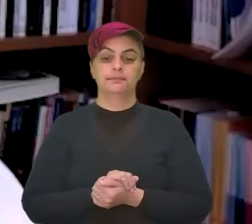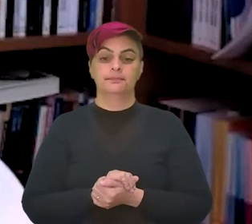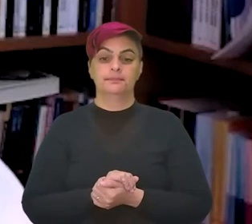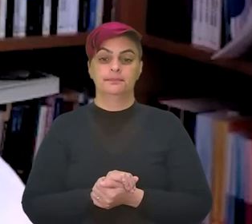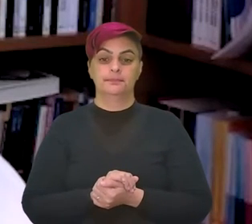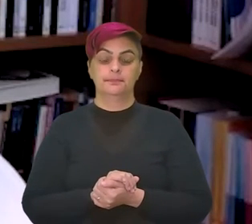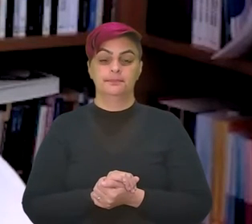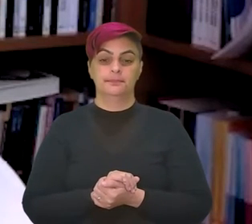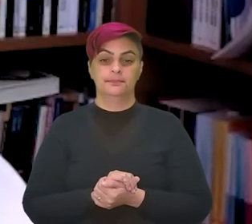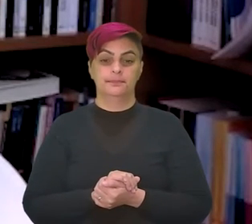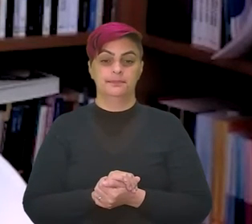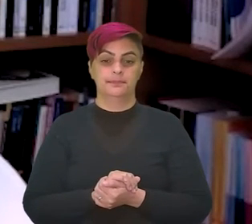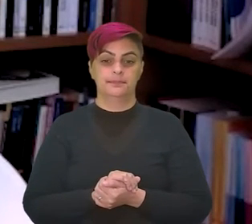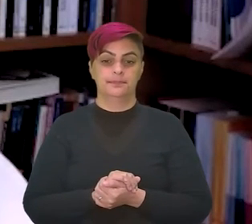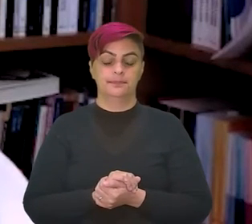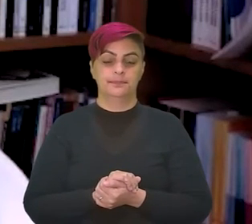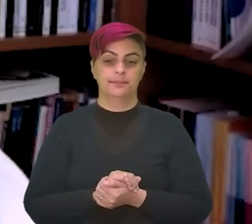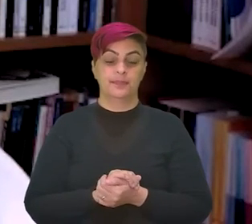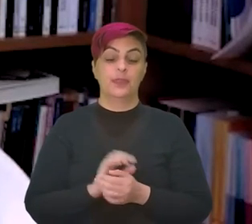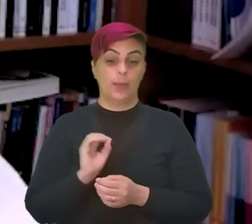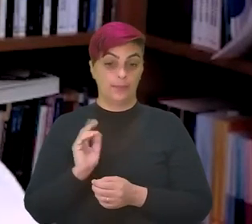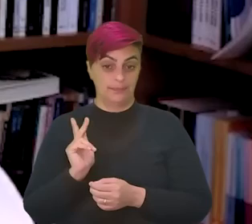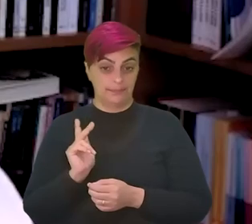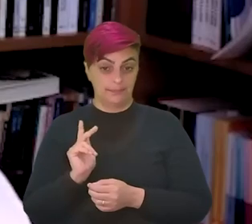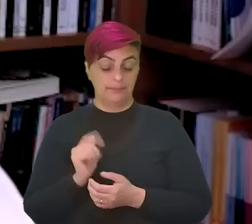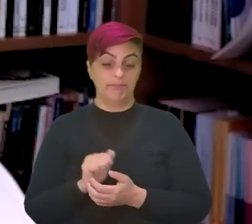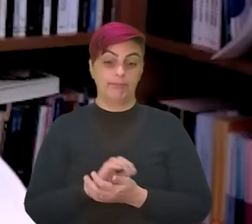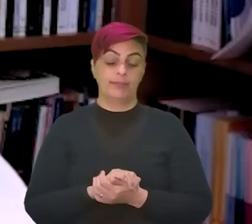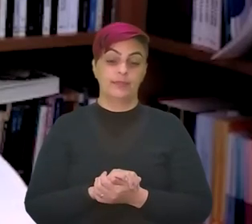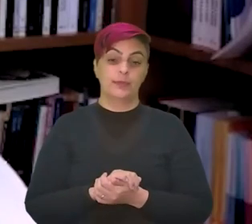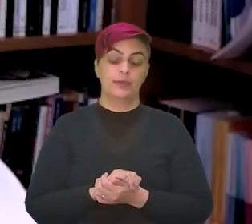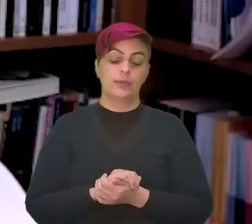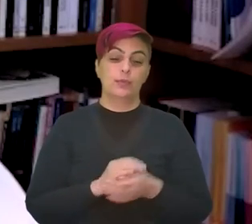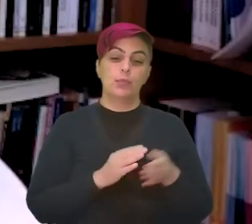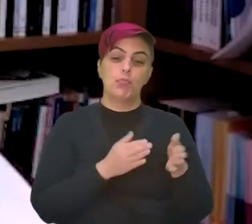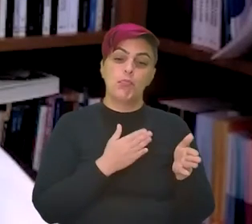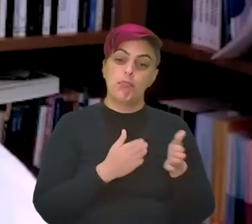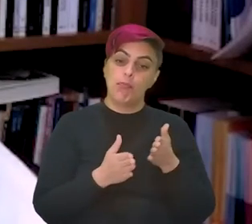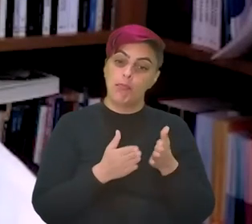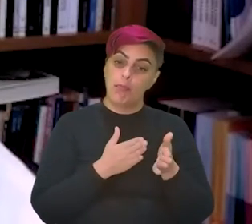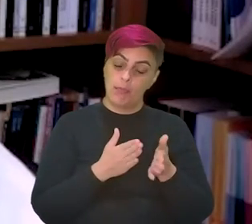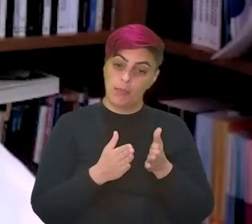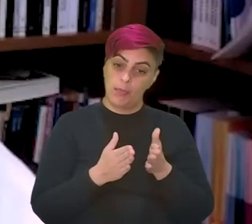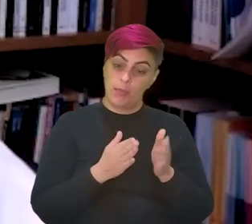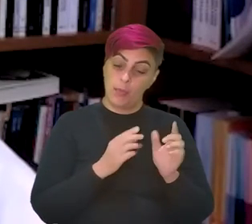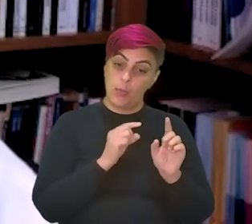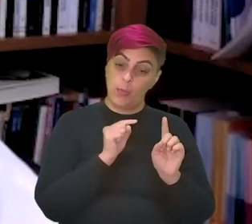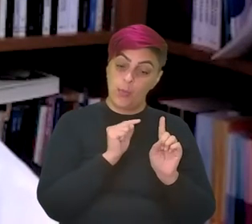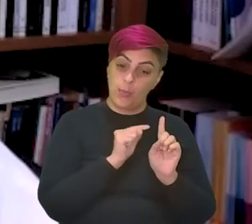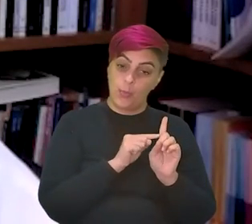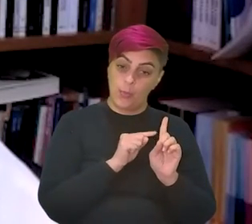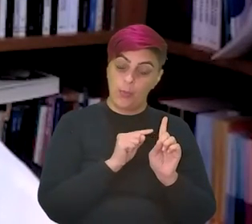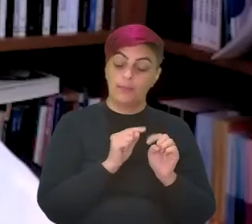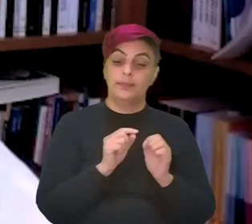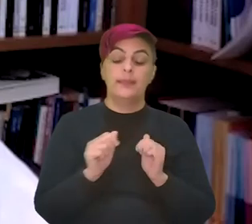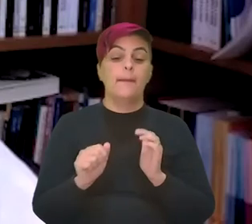só ver aonde eu estou. Ok. Foi o período em que